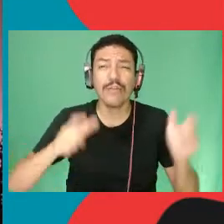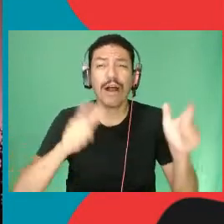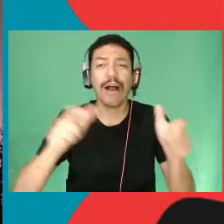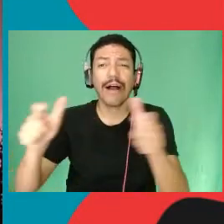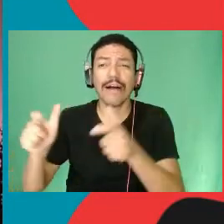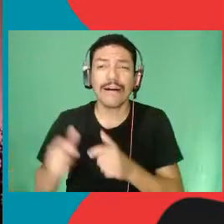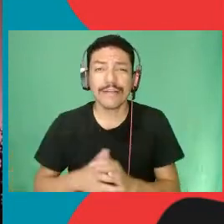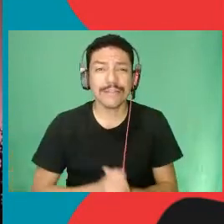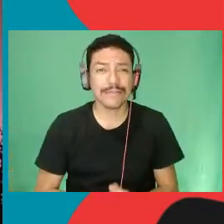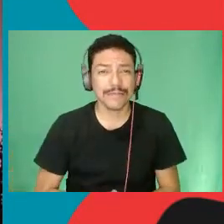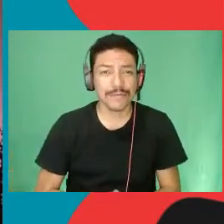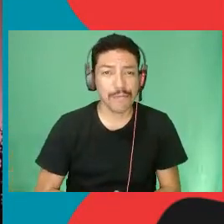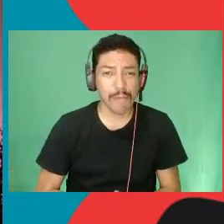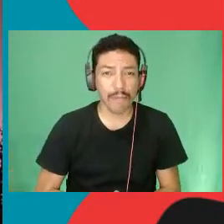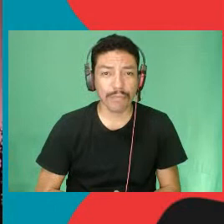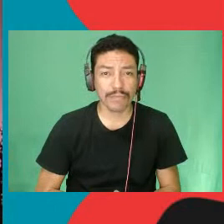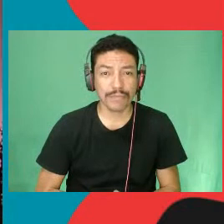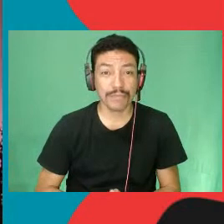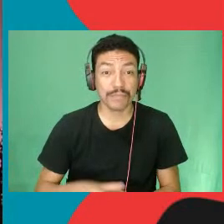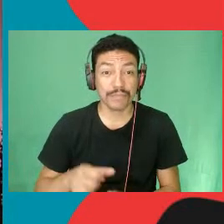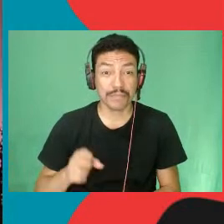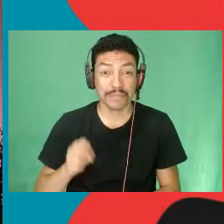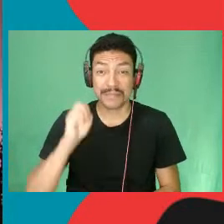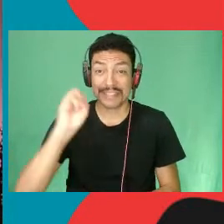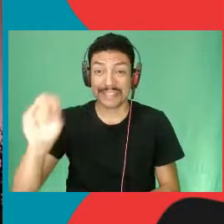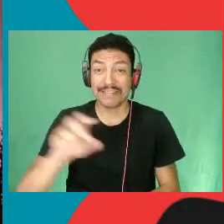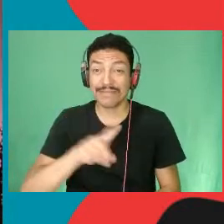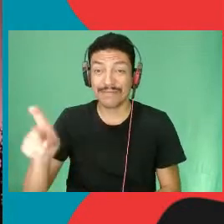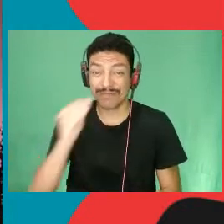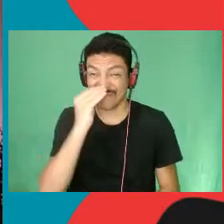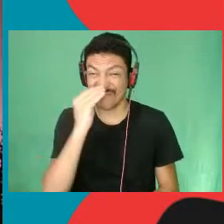Se flopar, essa enquete nunca existiu, tá?